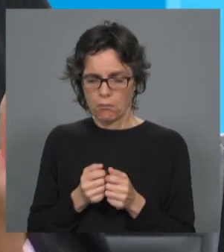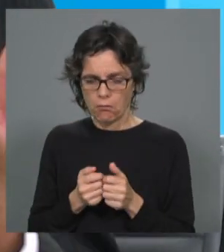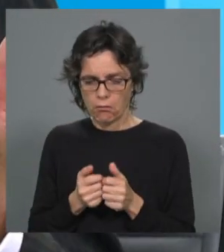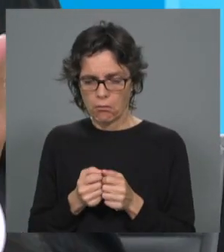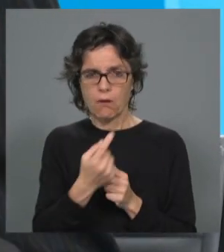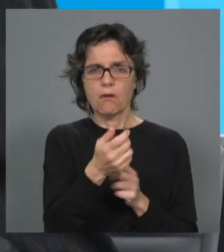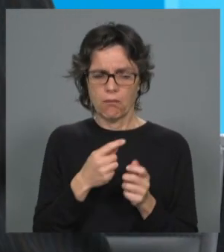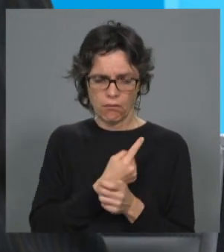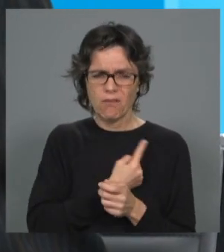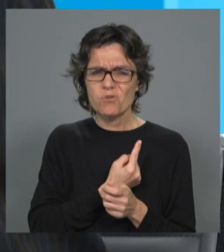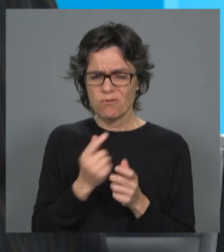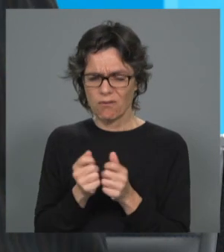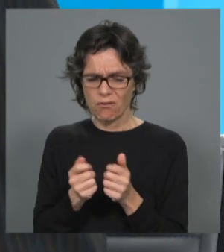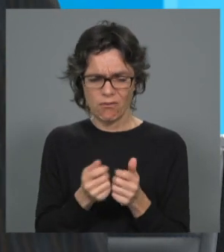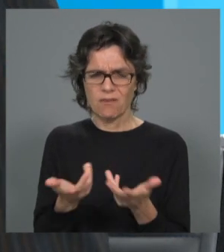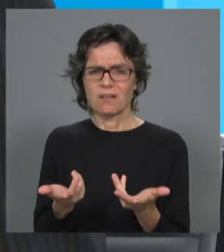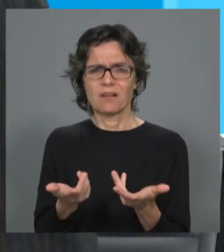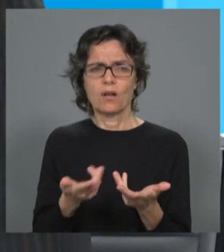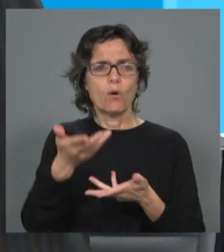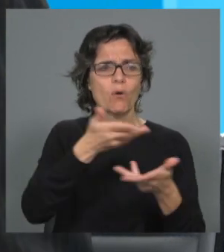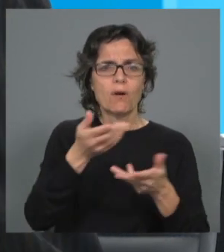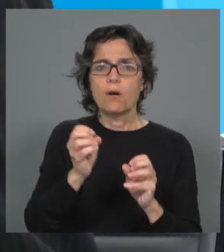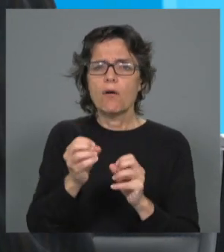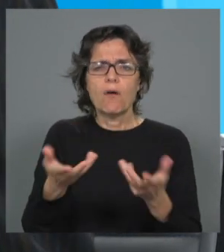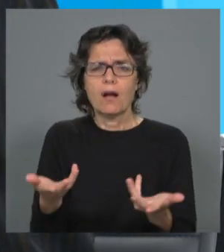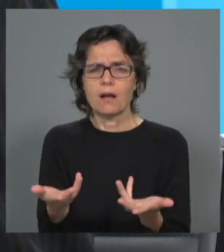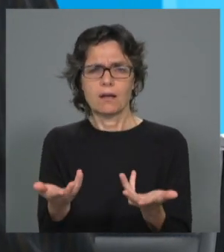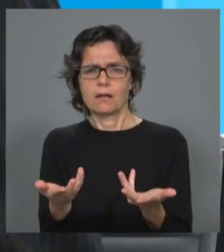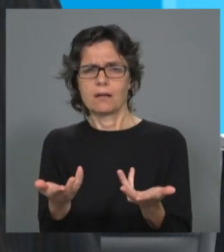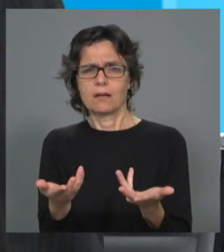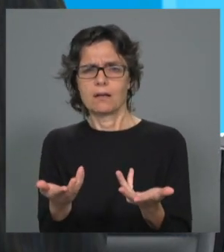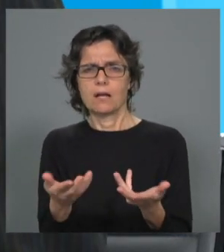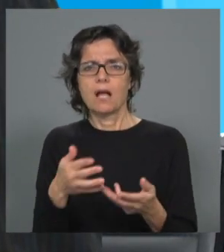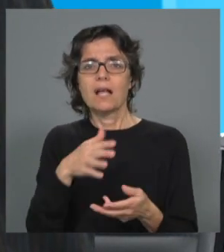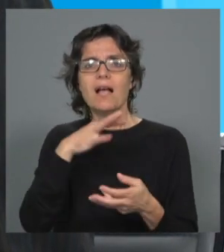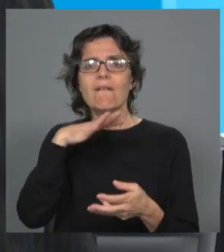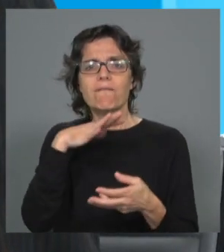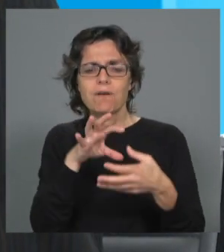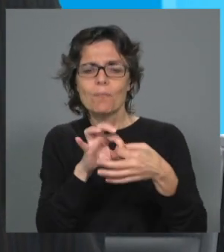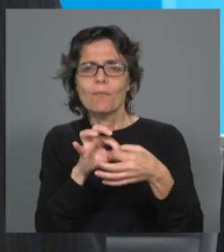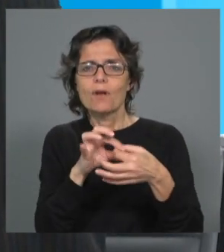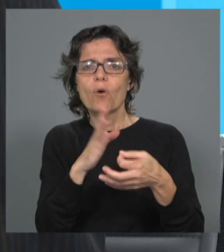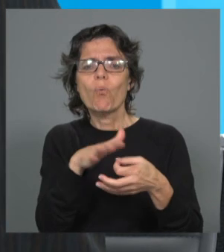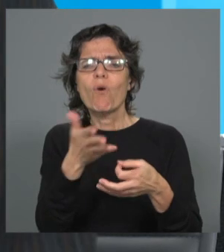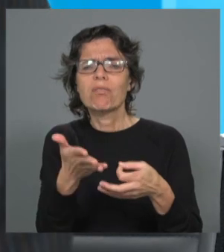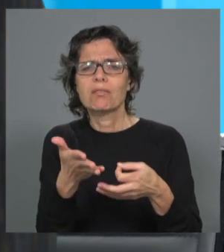elementares que representam uma coisa que é essencial, que é o estabelecer o vínculo. A irmã Inês, com esta outra